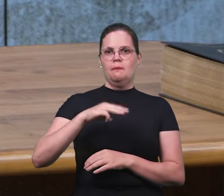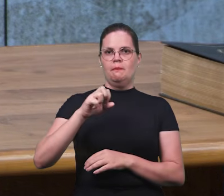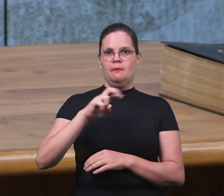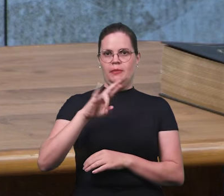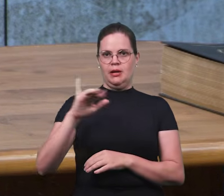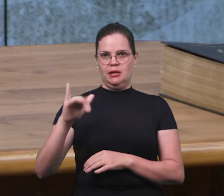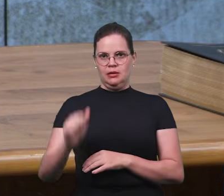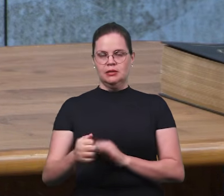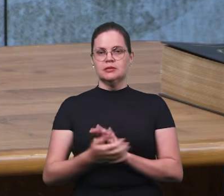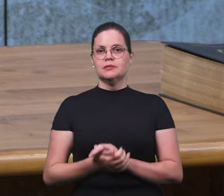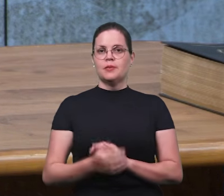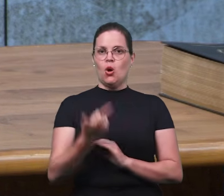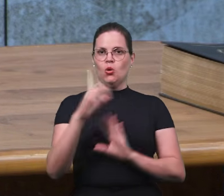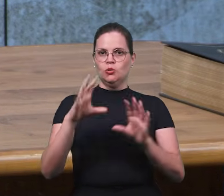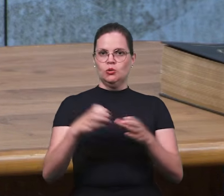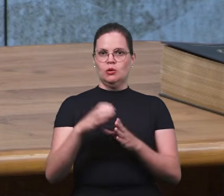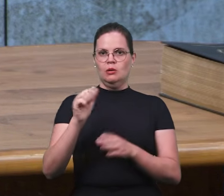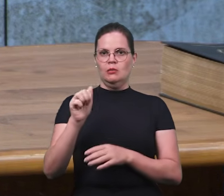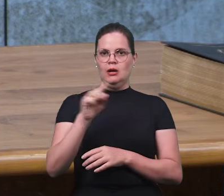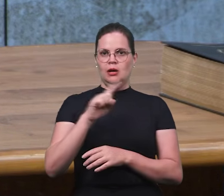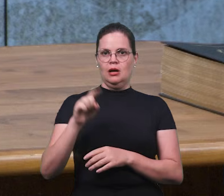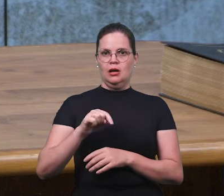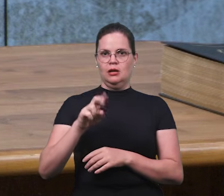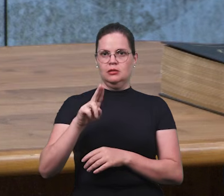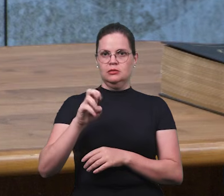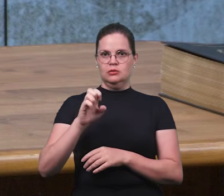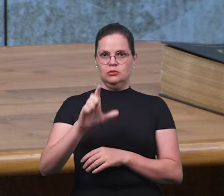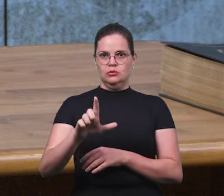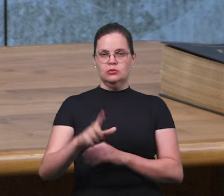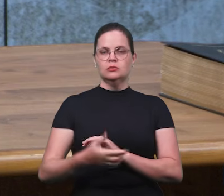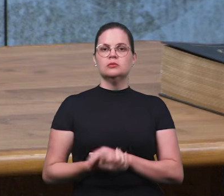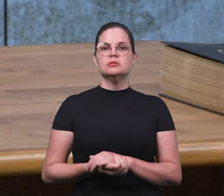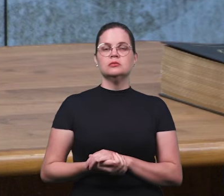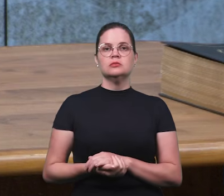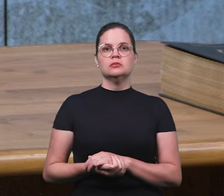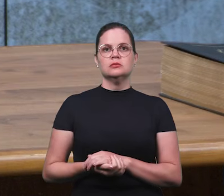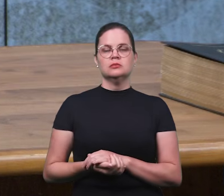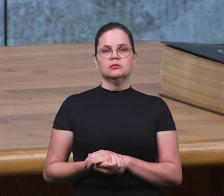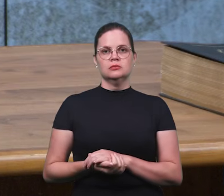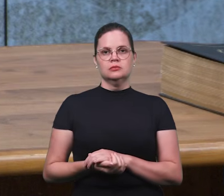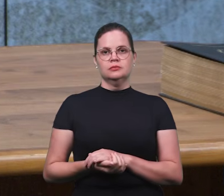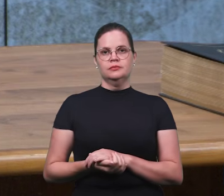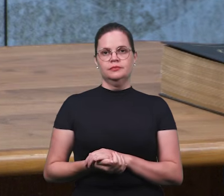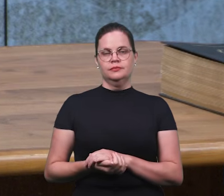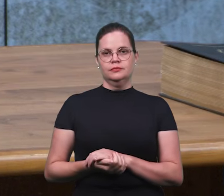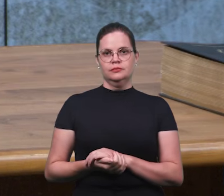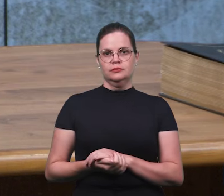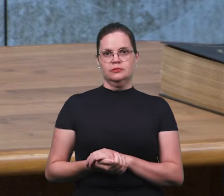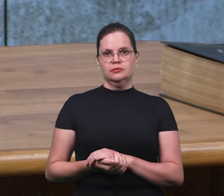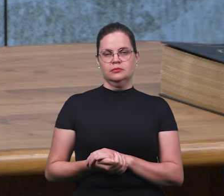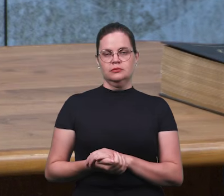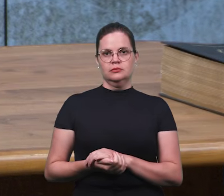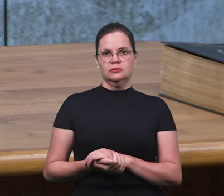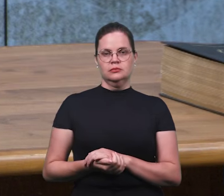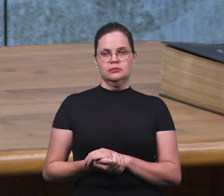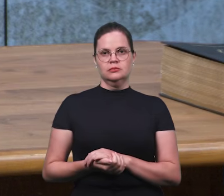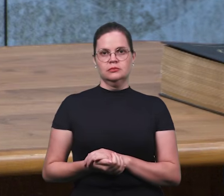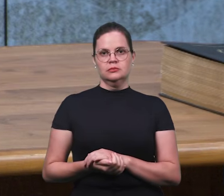Azum, Matinai, Matata, Zabade, Elifelete,